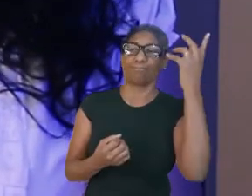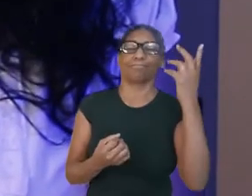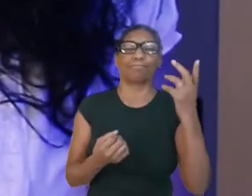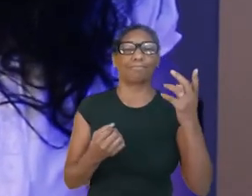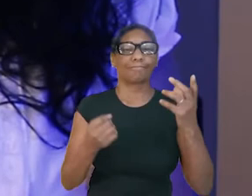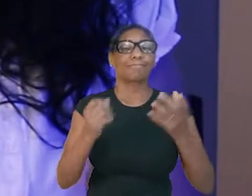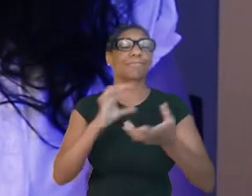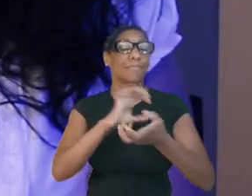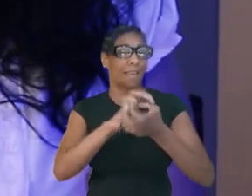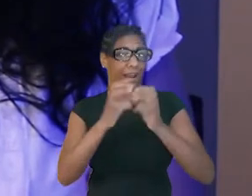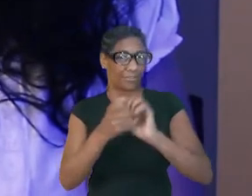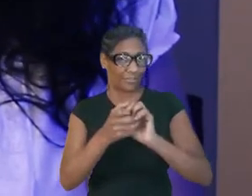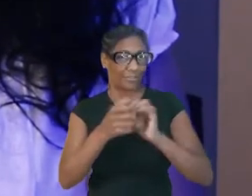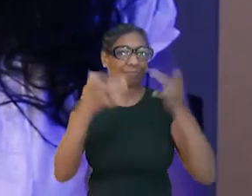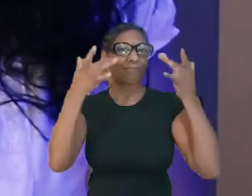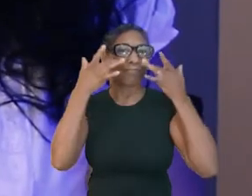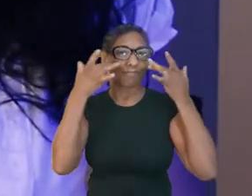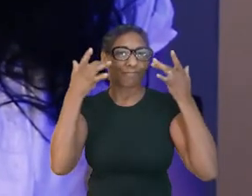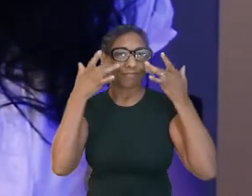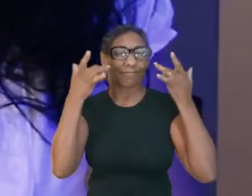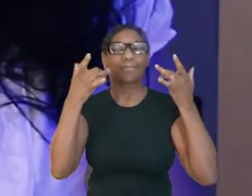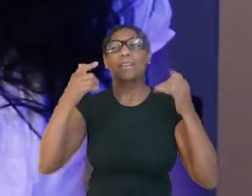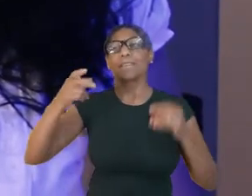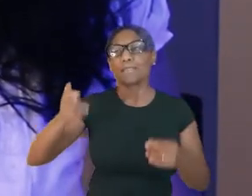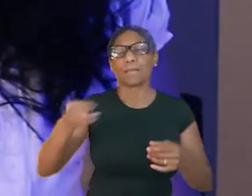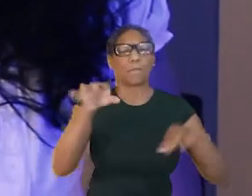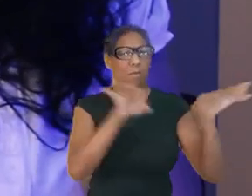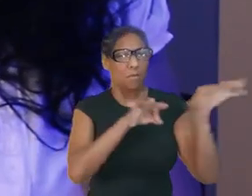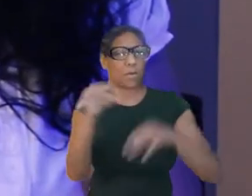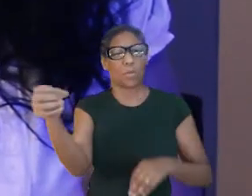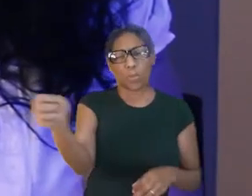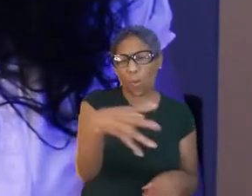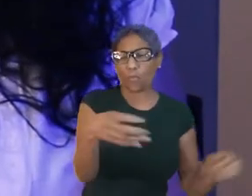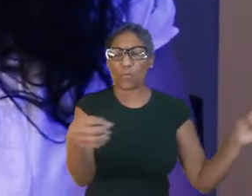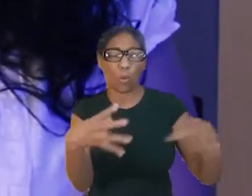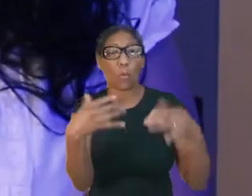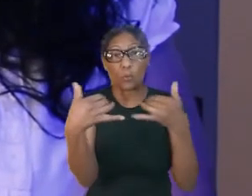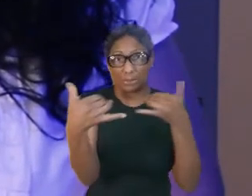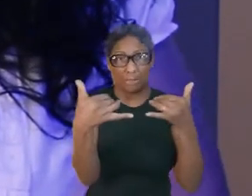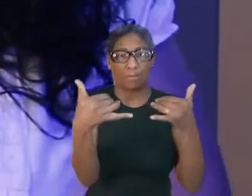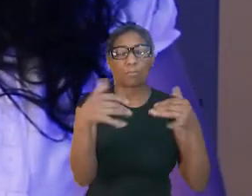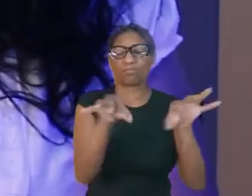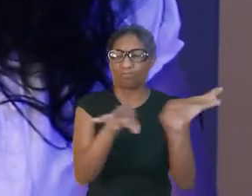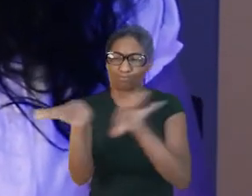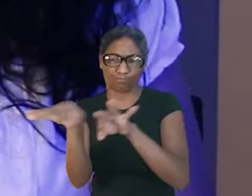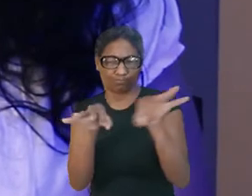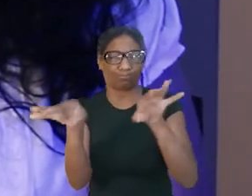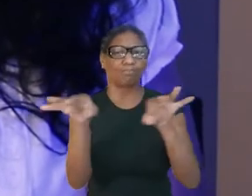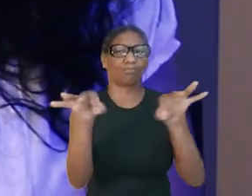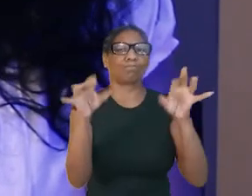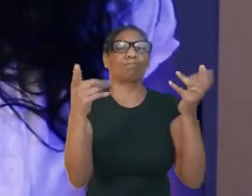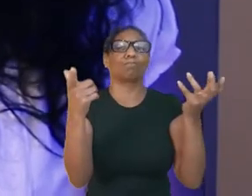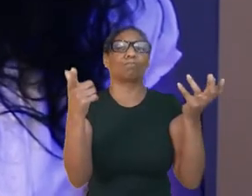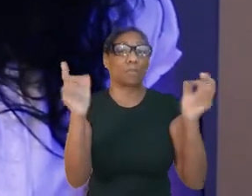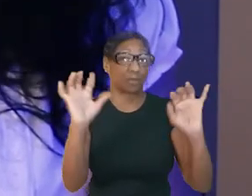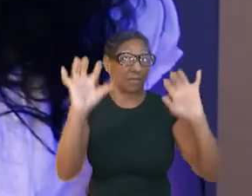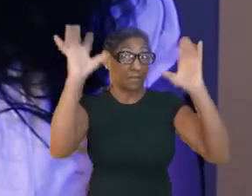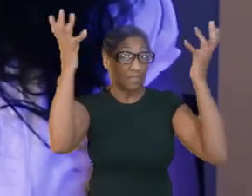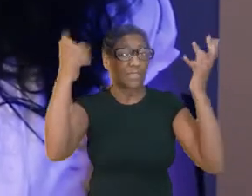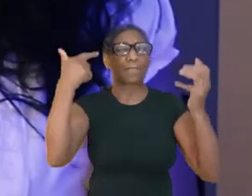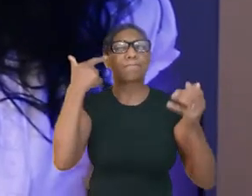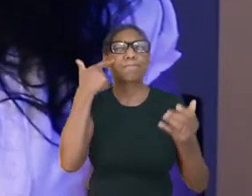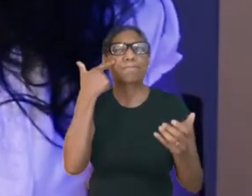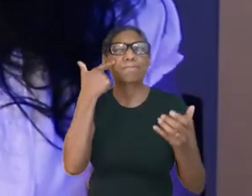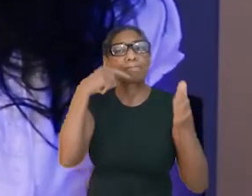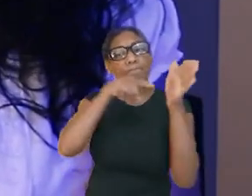minha trajetória como atriz, a cada novo projeto de montagem de um espetáculo, nós fazíamos uma profunda imersão sobre o tema